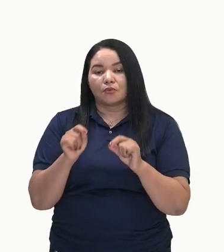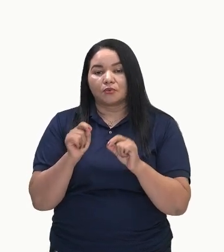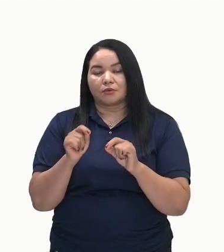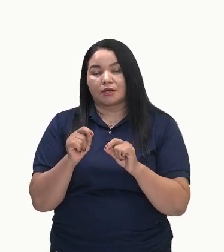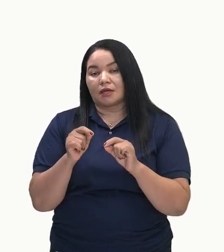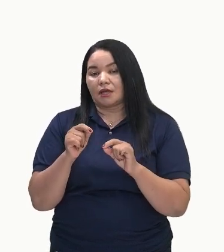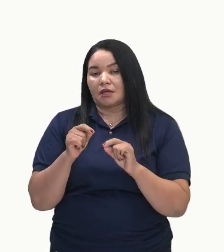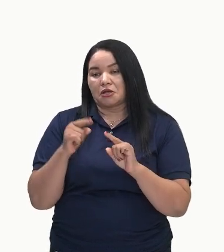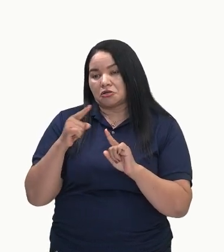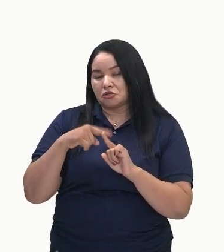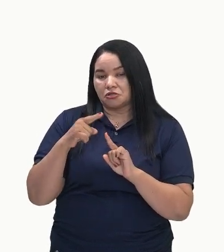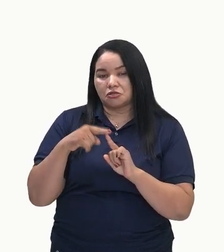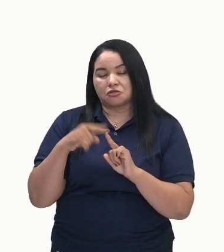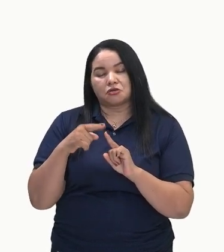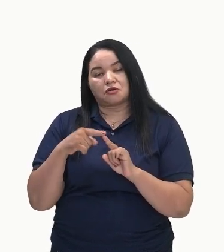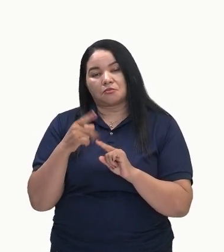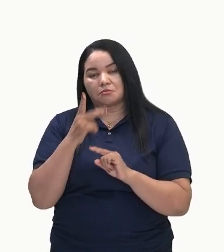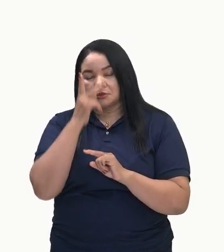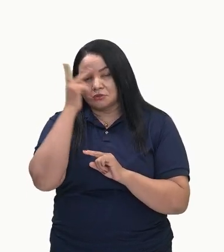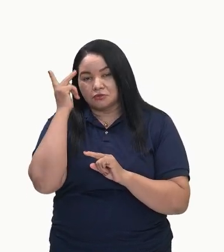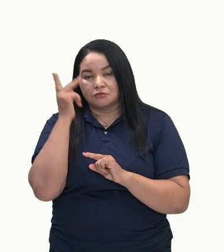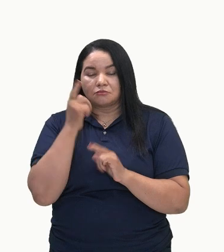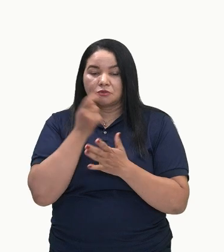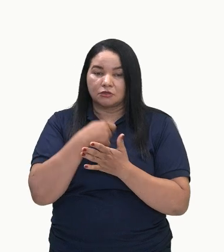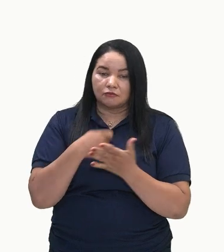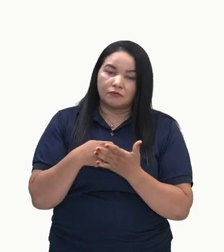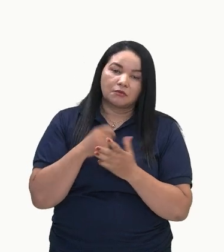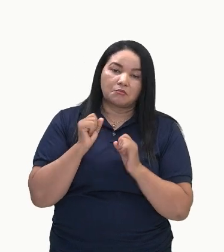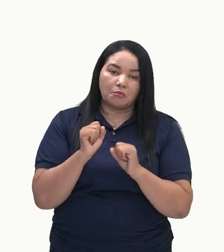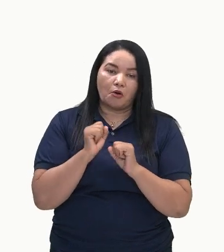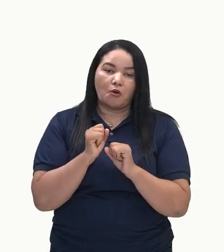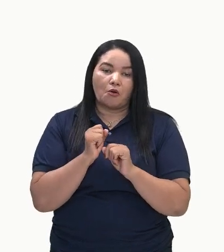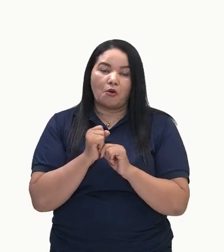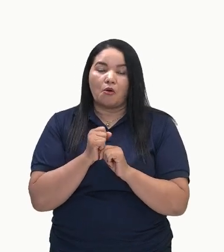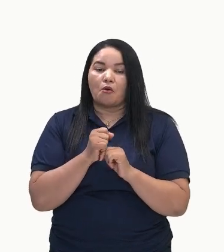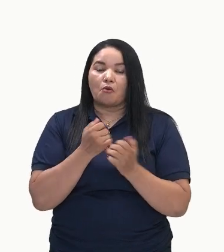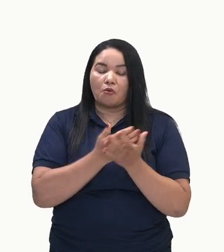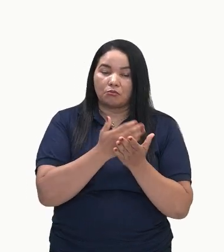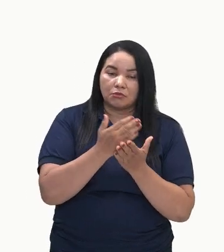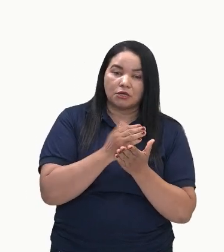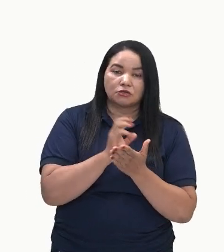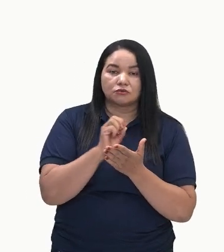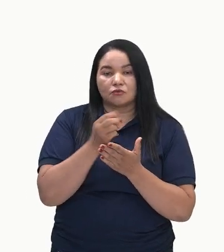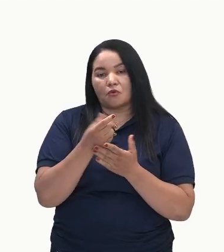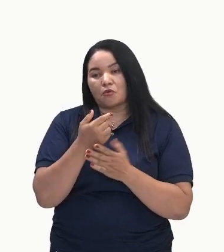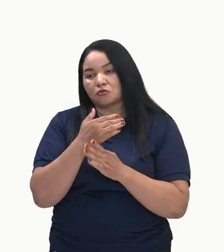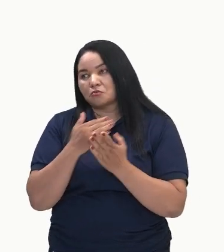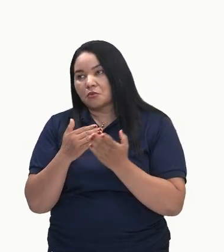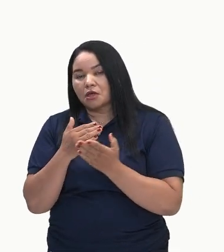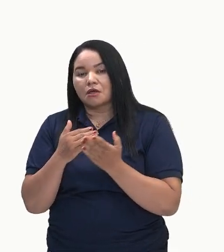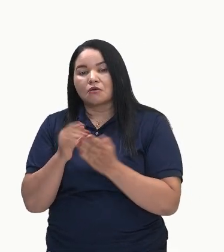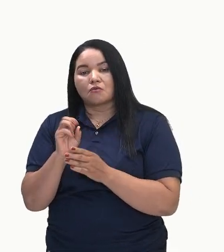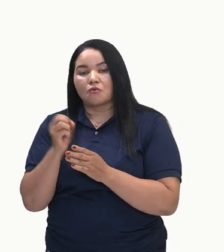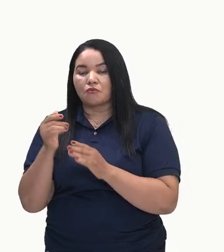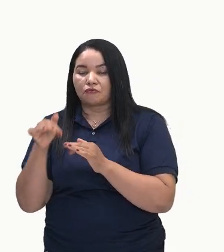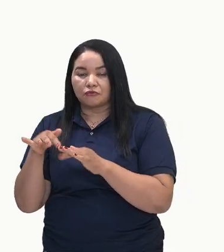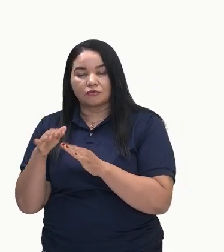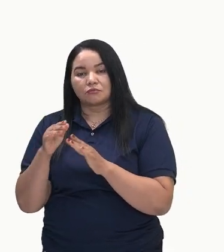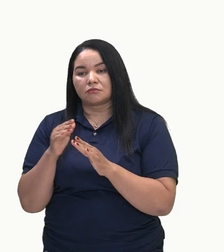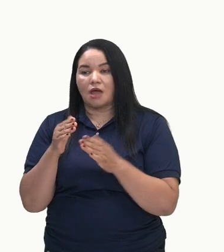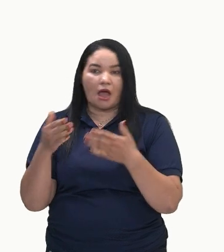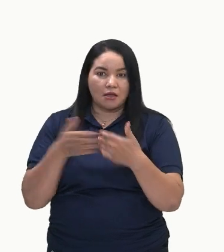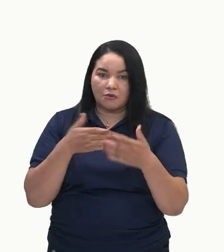está utilizando, tá? Ele pode vir no começo, ele pode vir no meio, claro, respeitando certas regras. Você não pode colocar aleatoriamente, porque